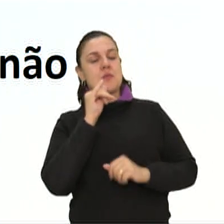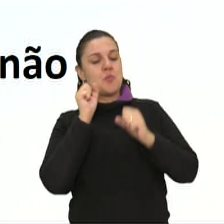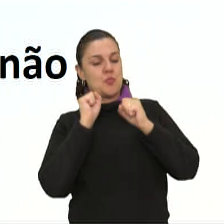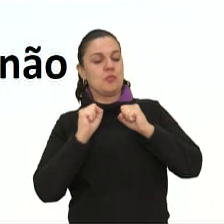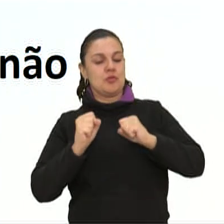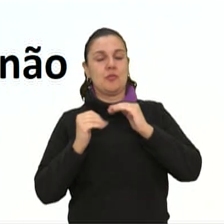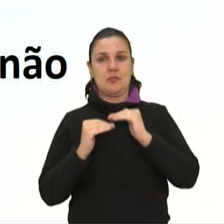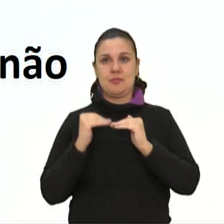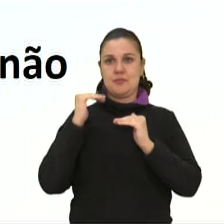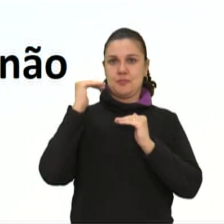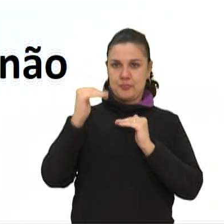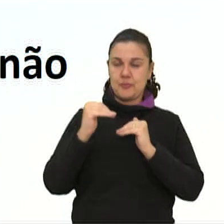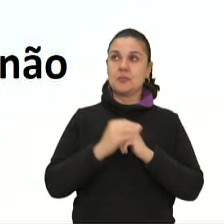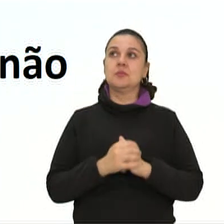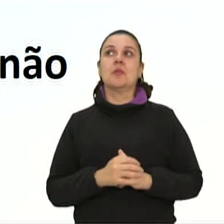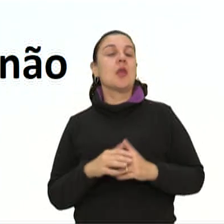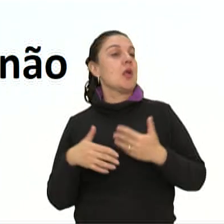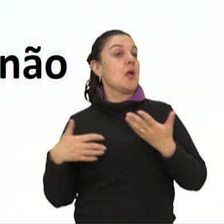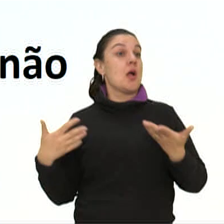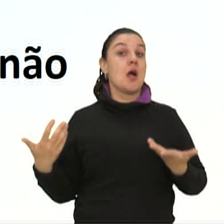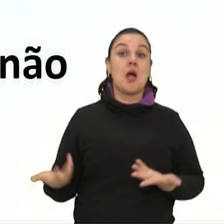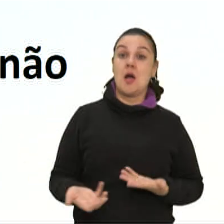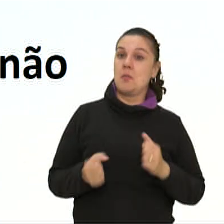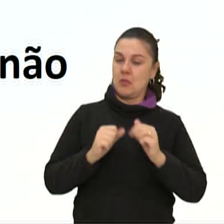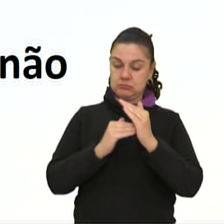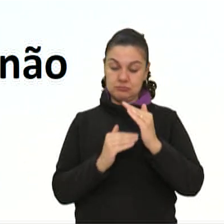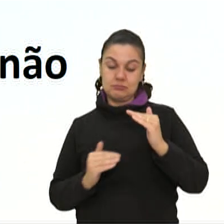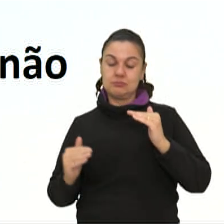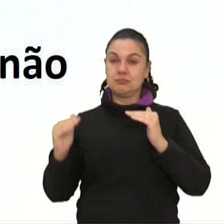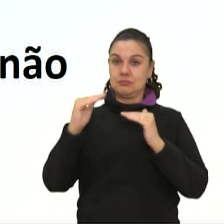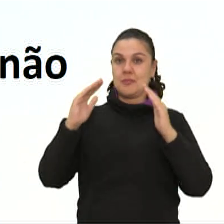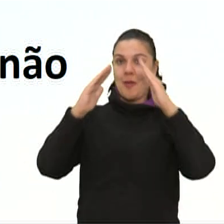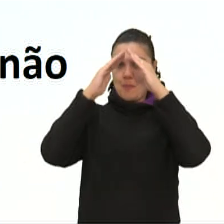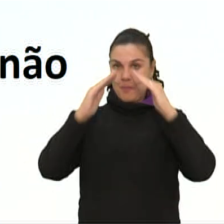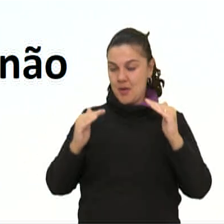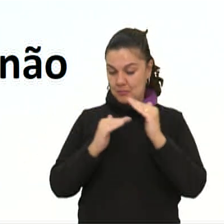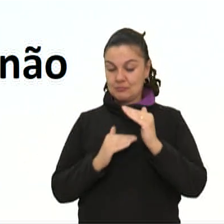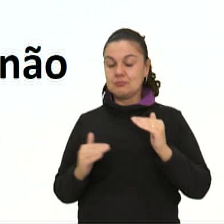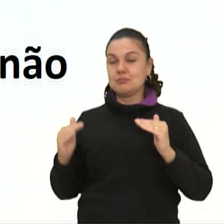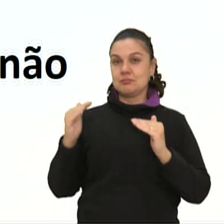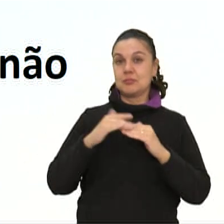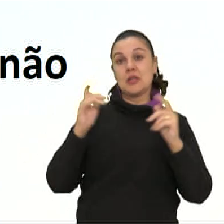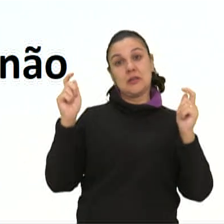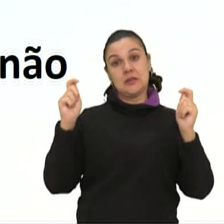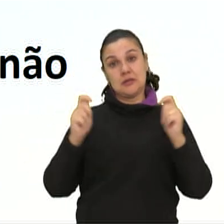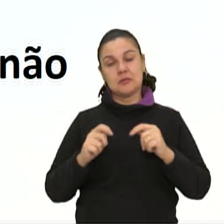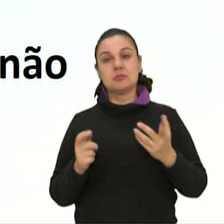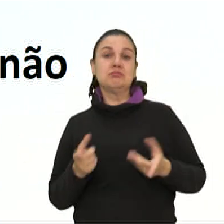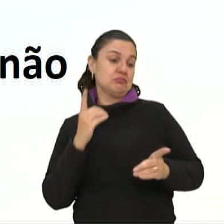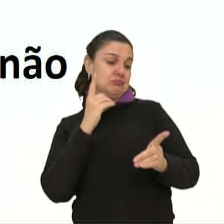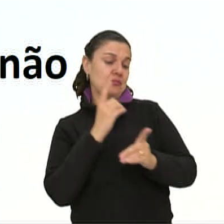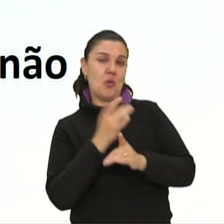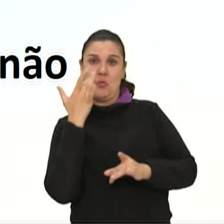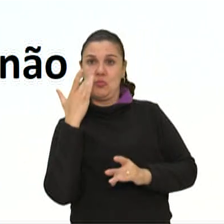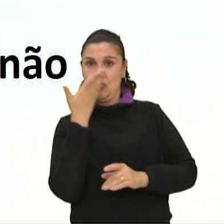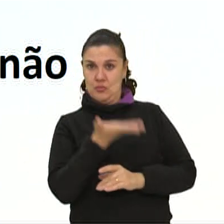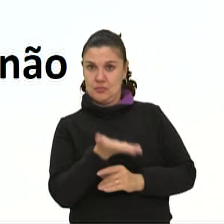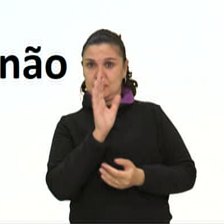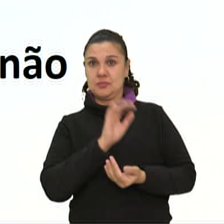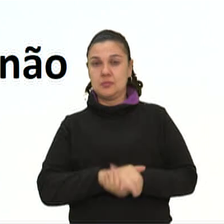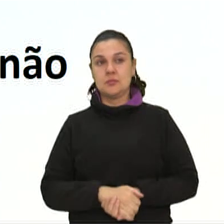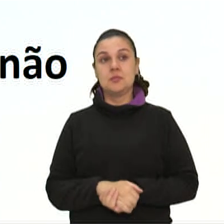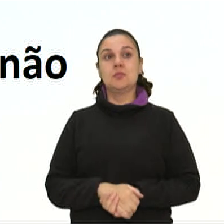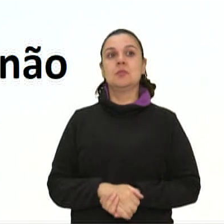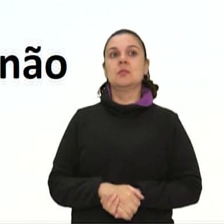podia crescer, podia tranquilamente, podia subir de nível na sociedade. Era possível. Encontra uma mina de ouro.